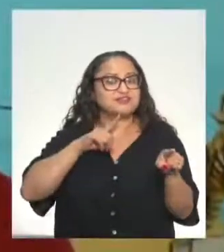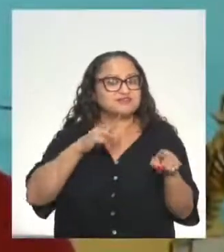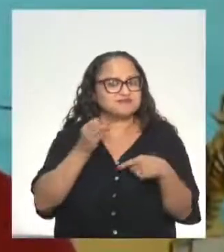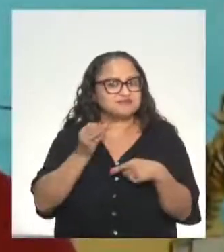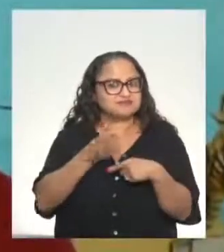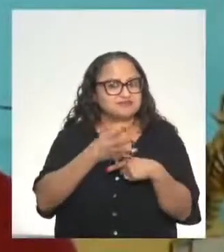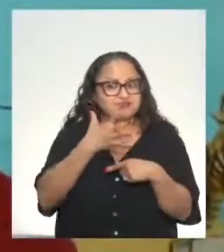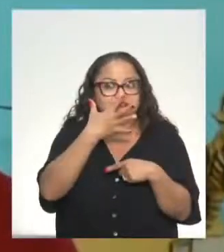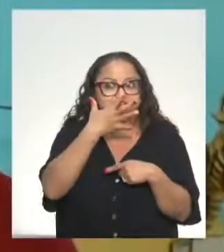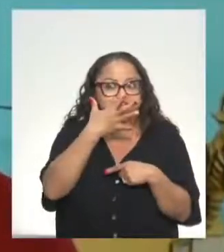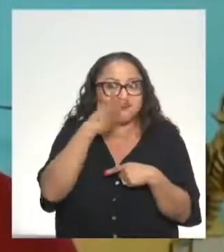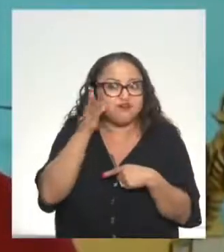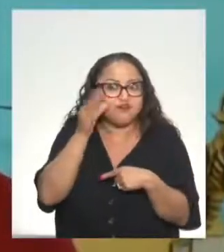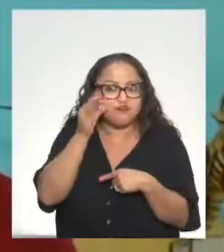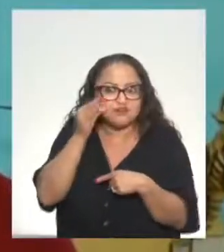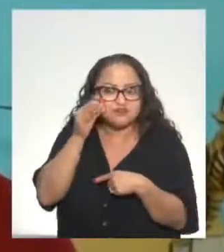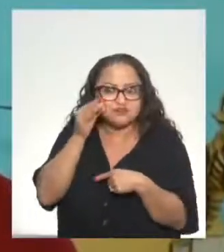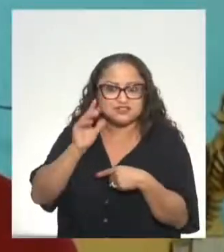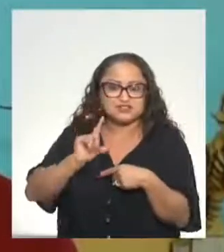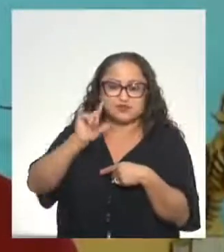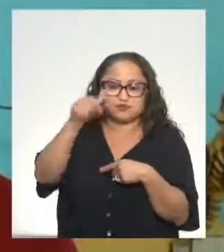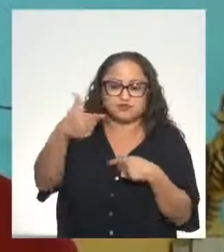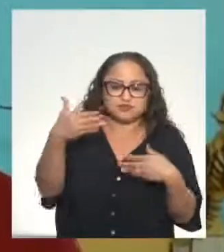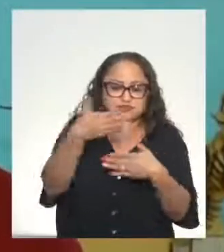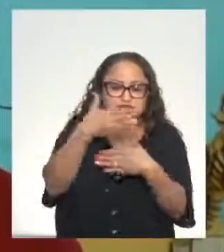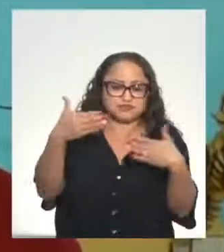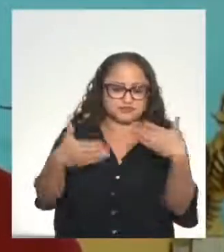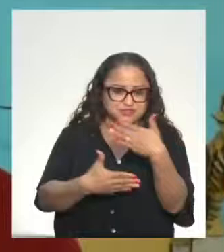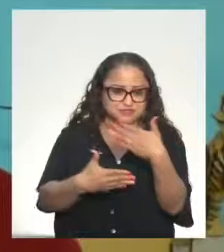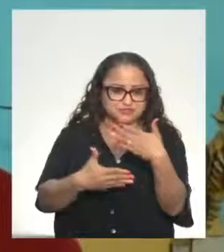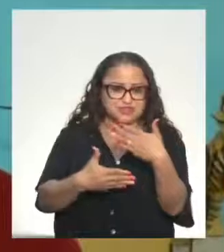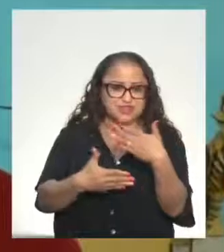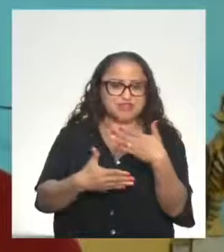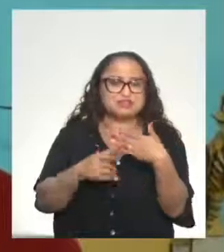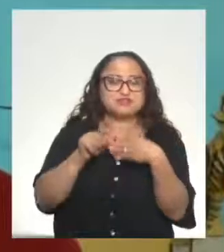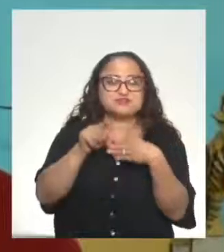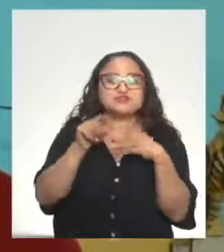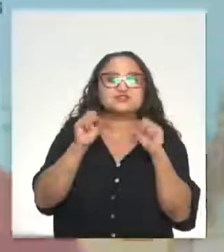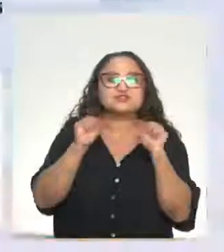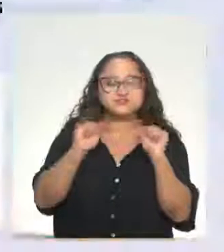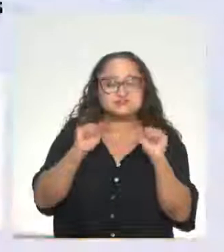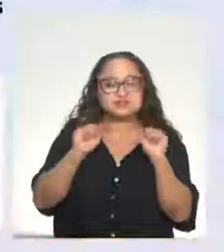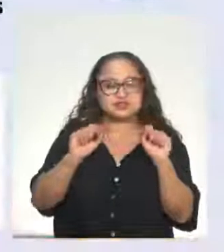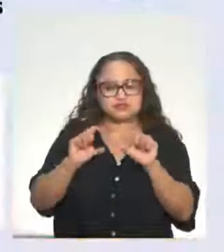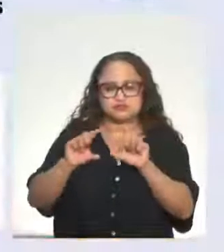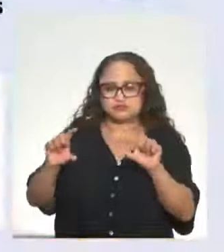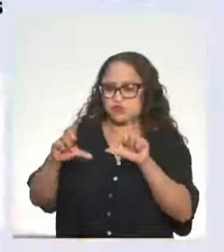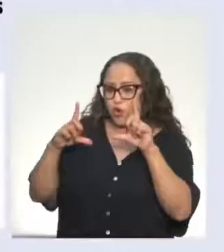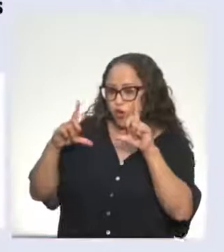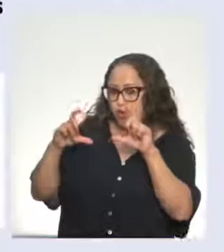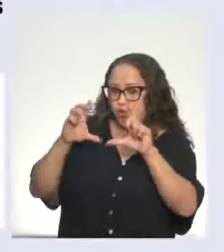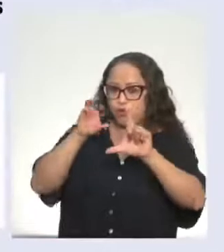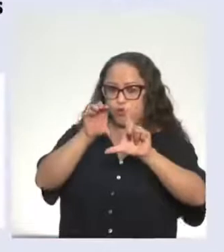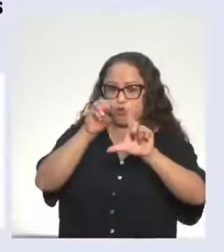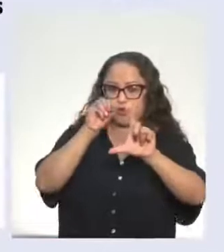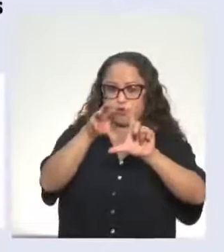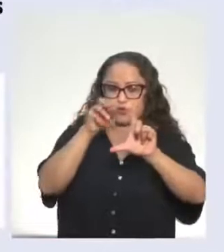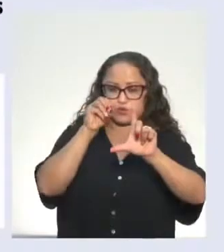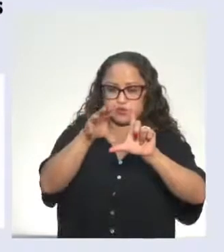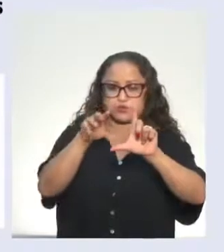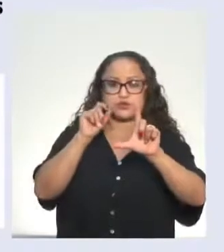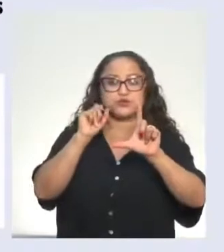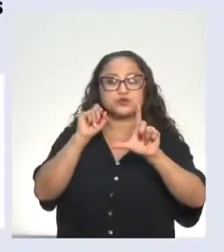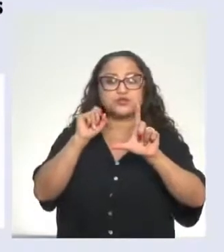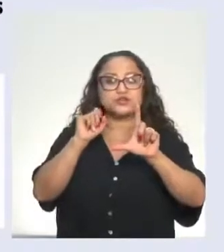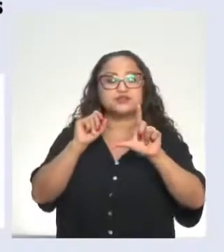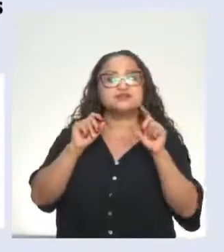Eu quero que no próximo slide vocês vão ver agora um código de barras. Esse código de barras serve para quê? Para